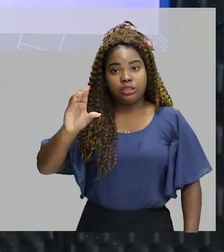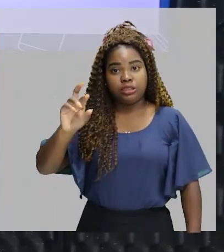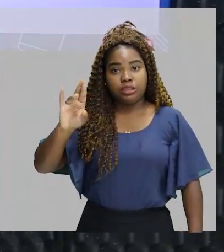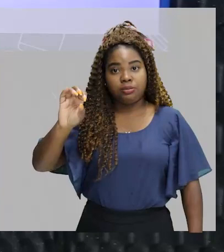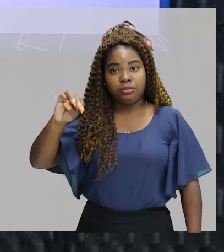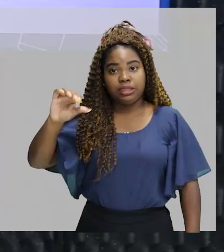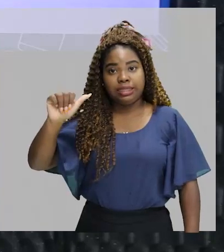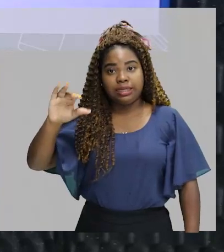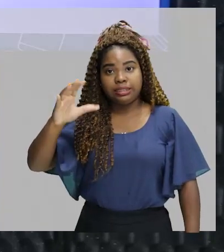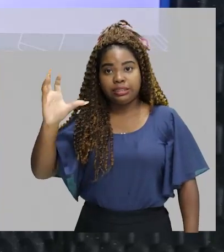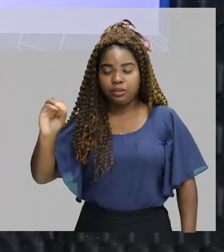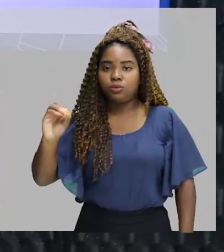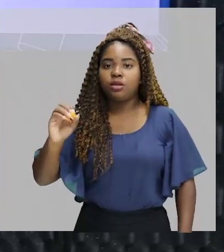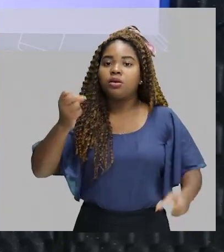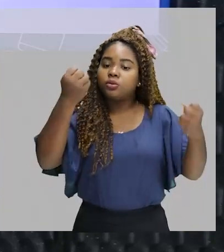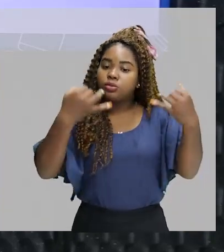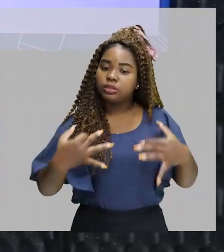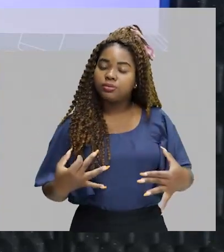coisa que é prática.